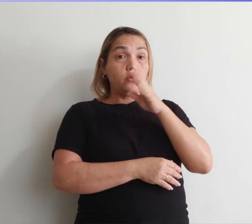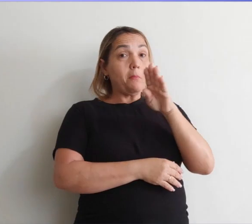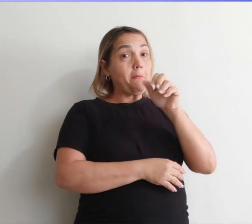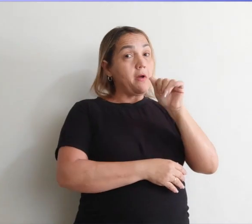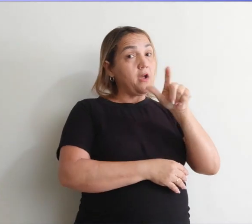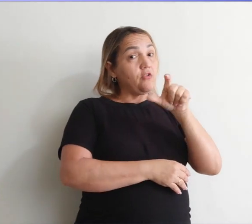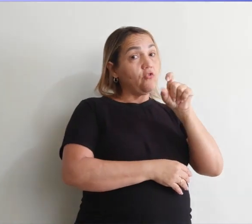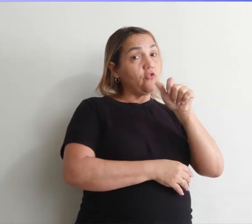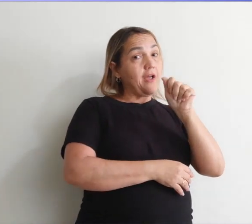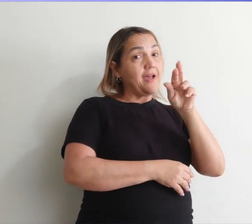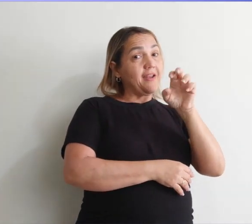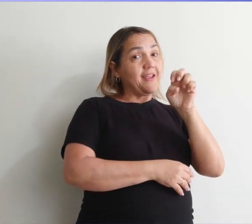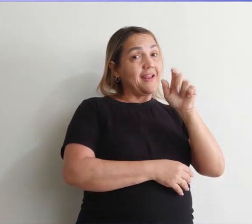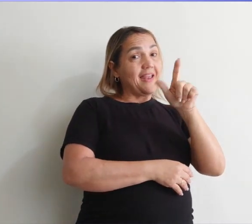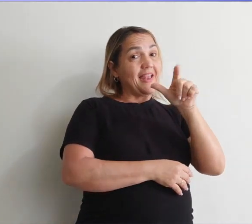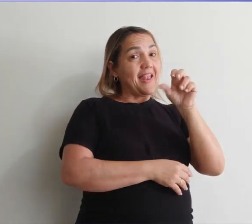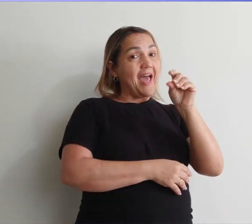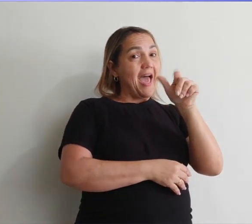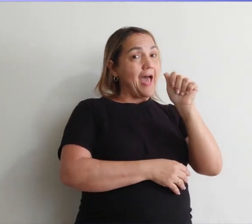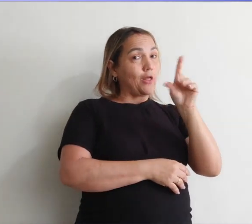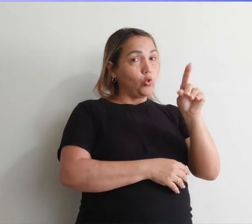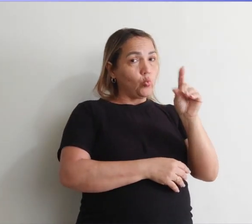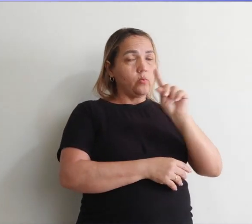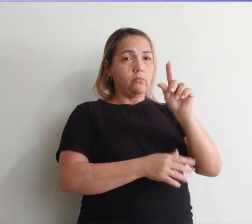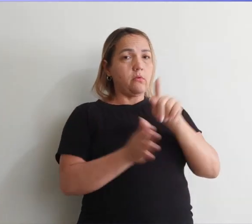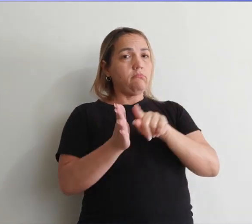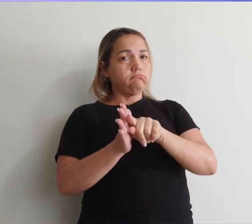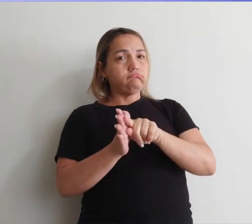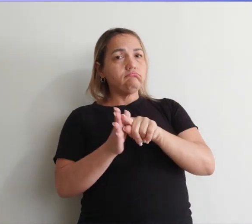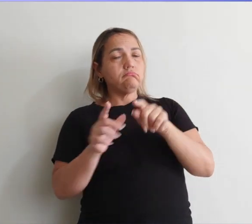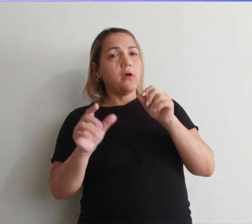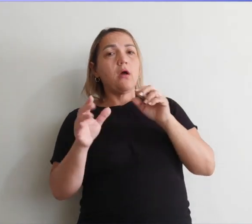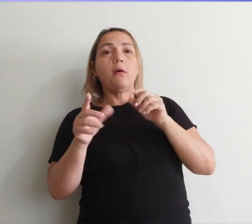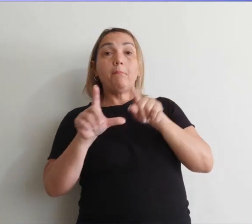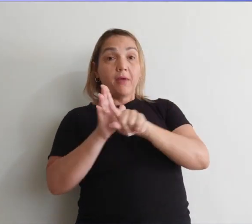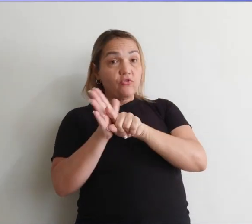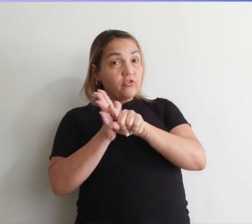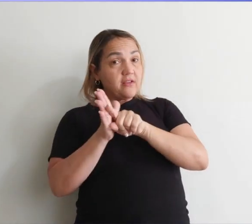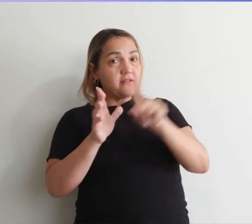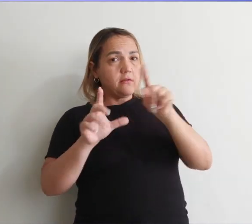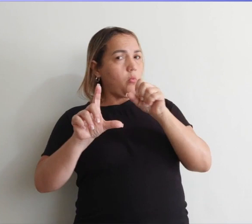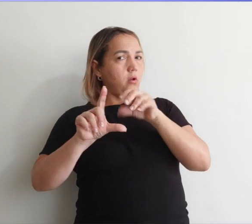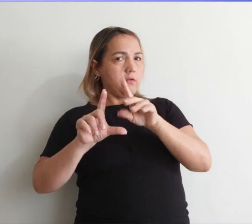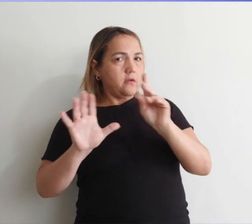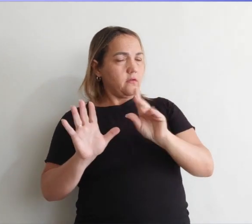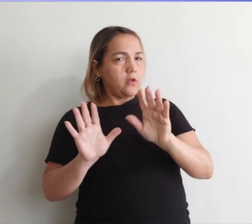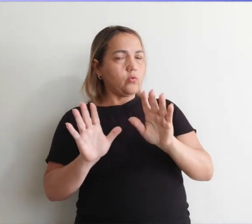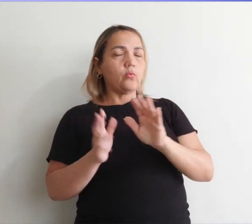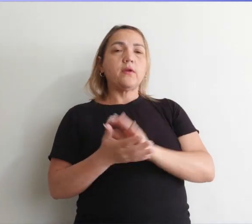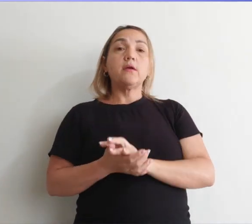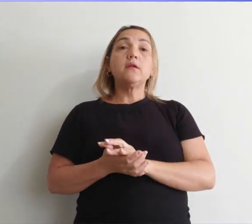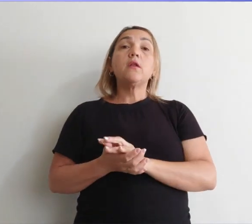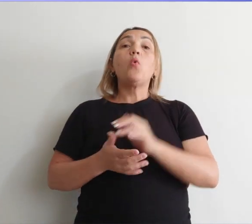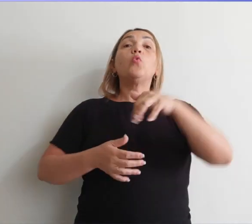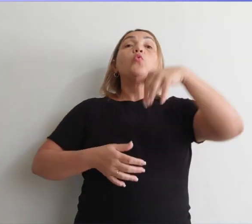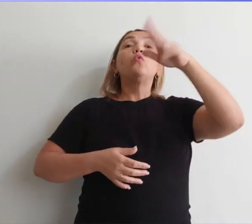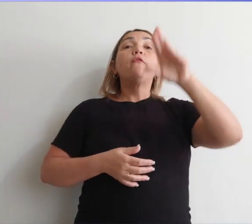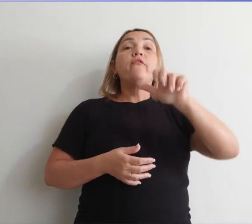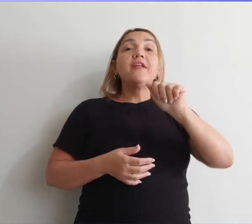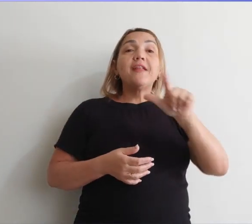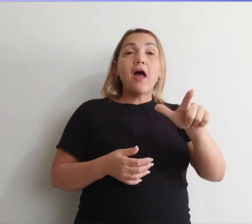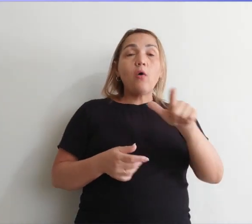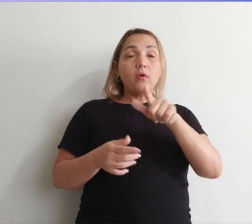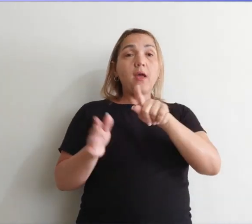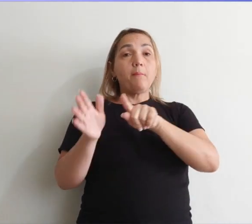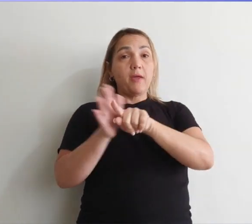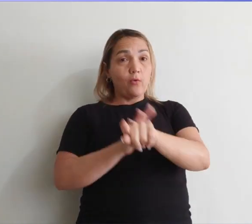Sim, com certeza. Então tem essa questão do biólogo que faz pesquisa, entender. Mas voltando, né? Então vai ser isso. E aí para o final,